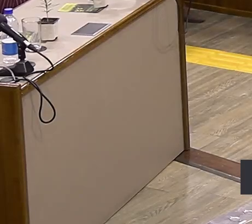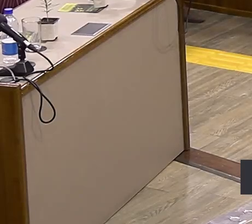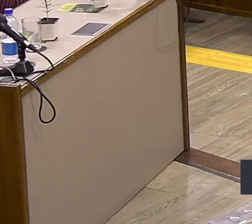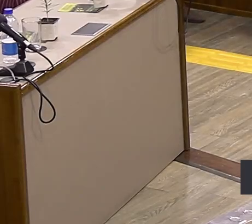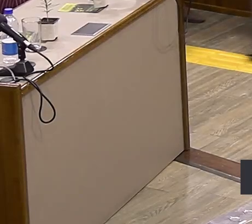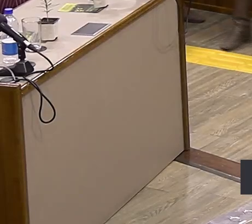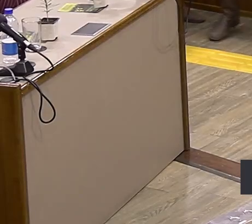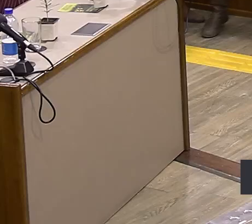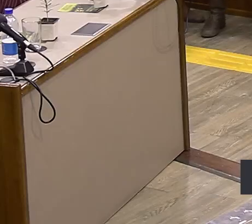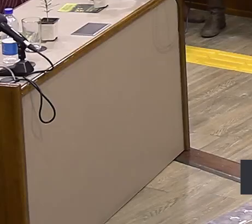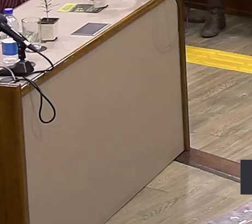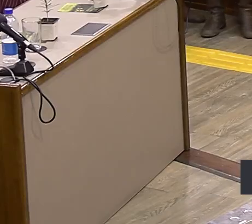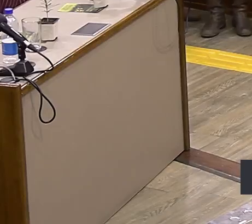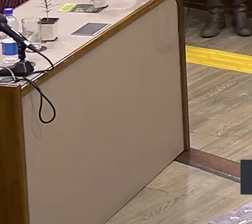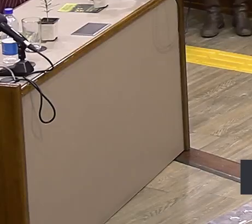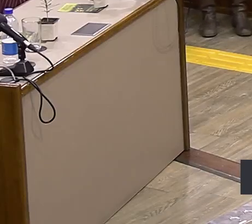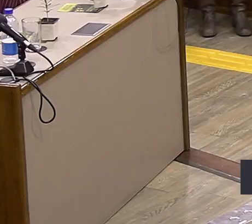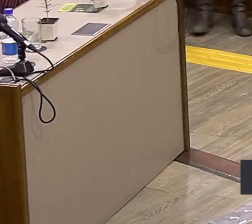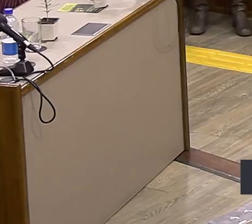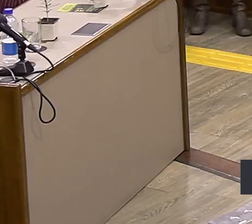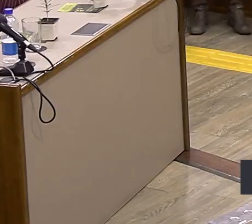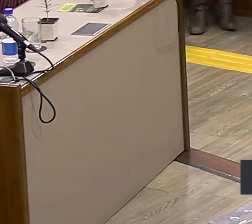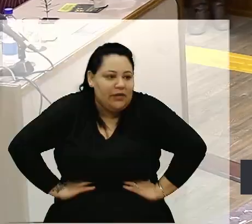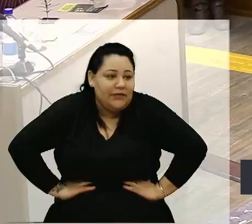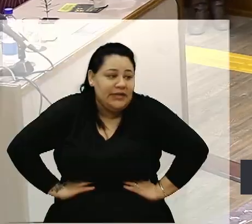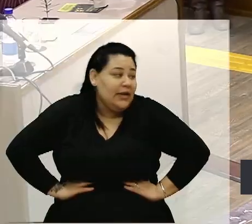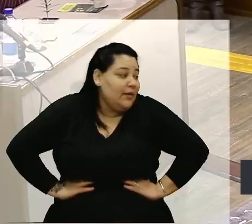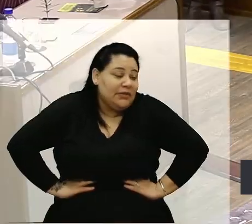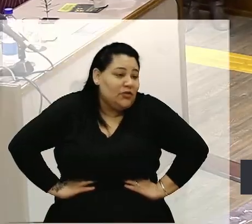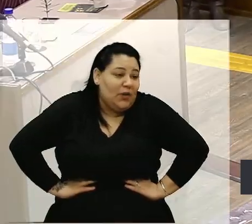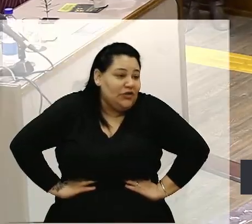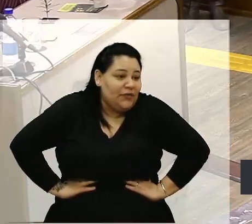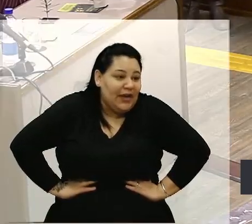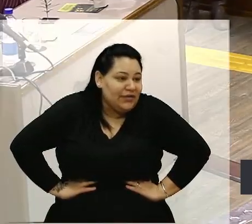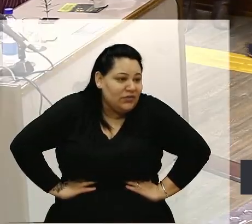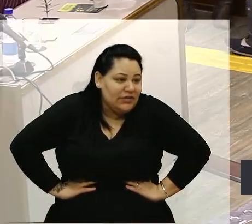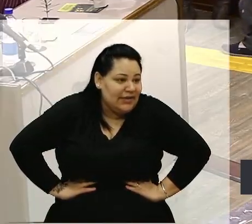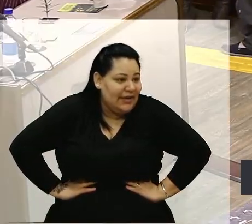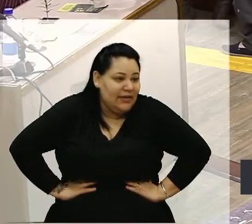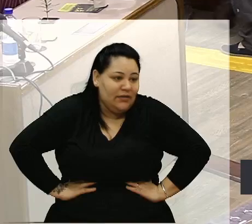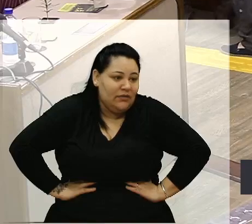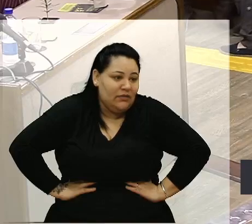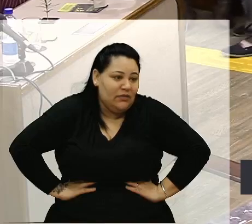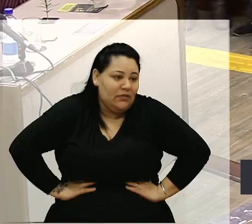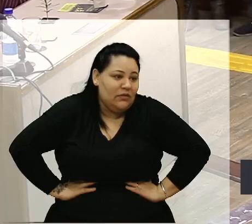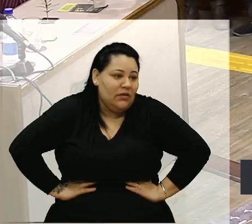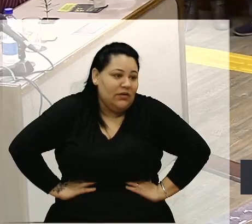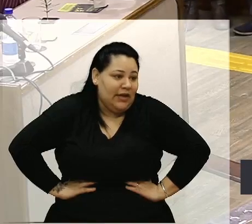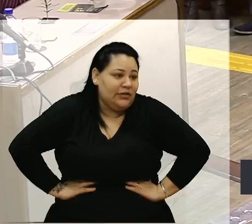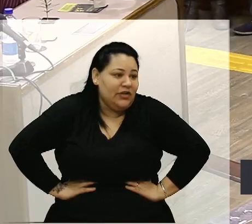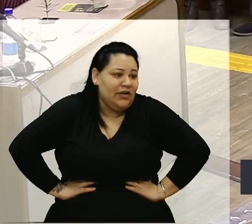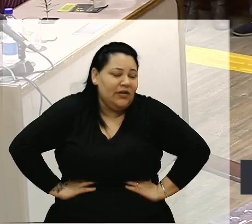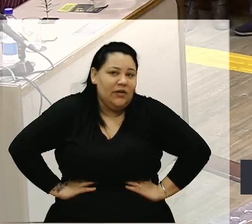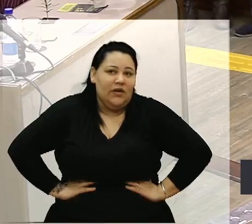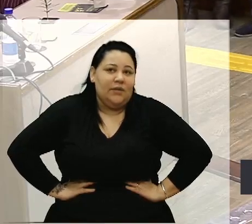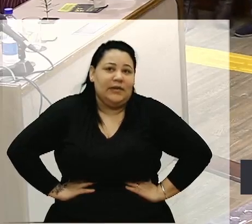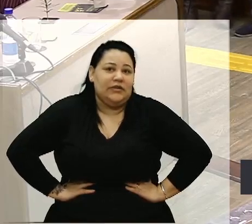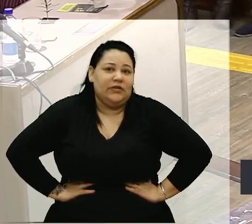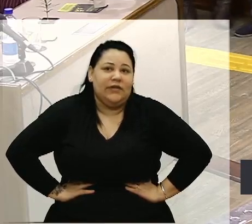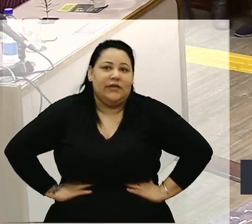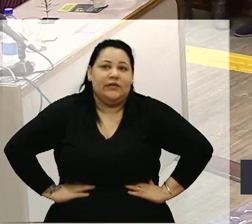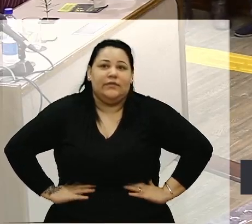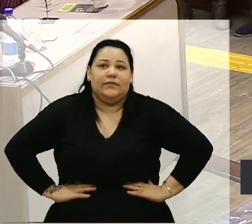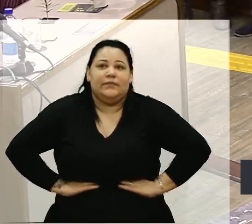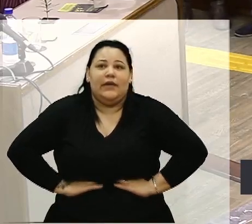Meu nome é Matheus Assunção, eu sou da Juvenil Paixão Cortes. Meu nome é Letícia, eu sou da Invernada Juvenil do CTG Paixão Cortes.